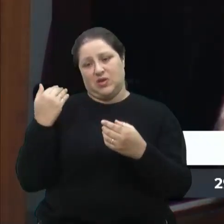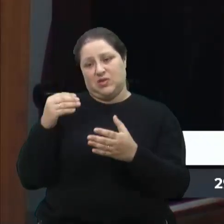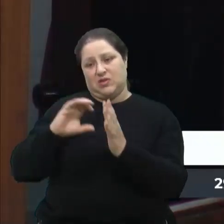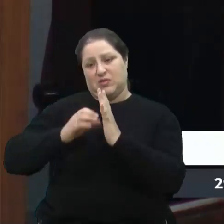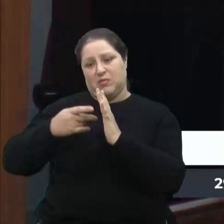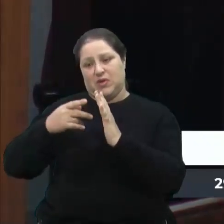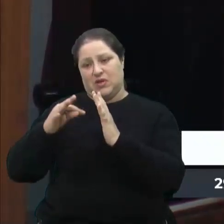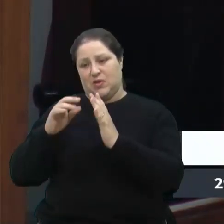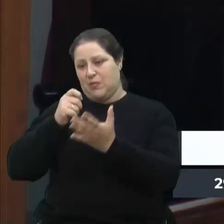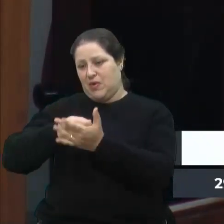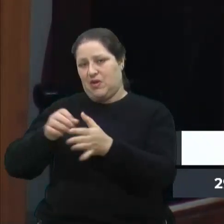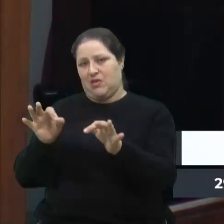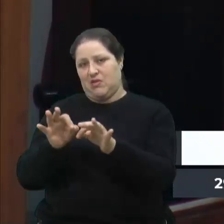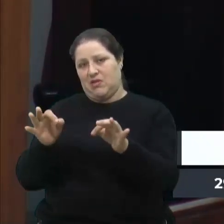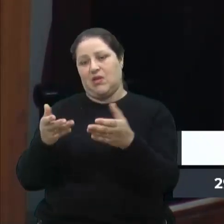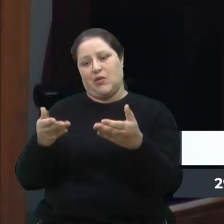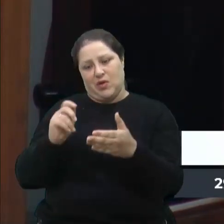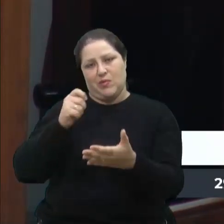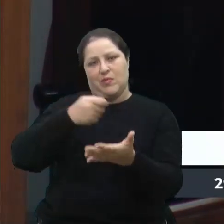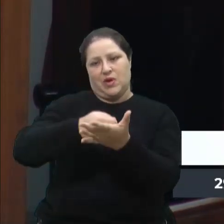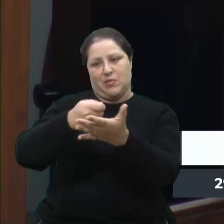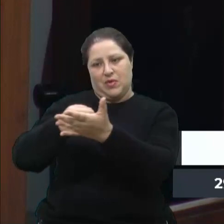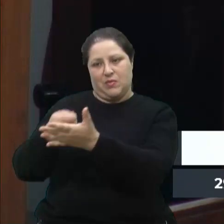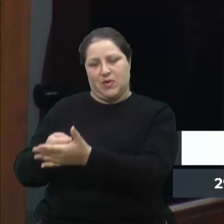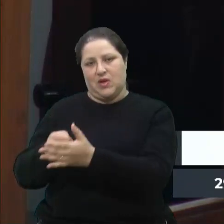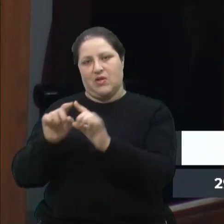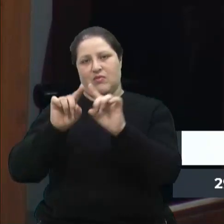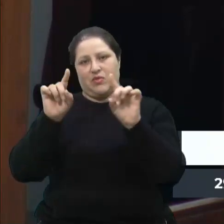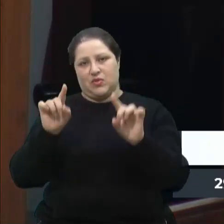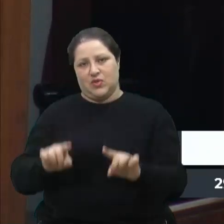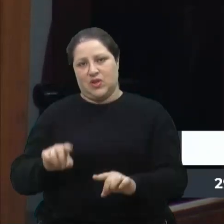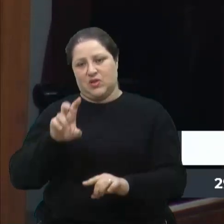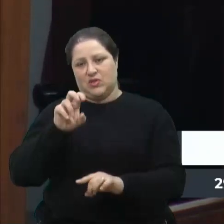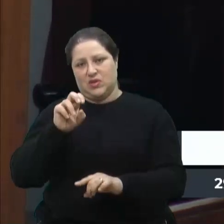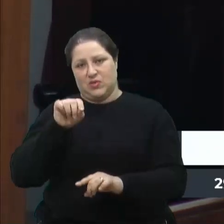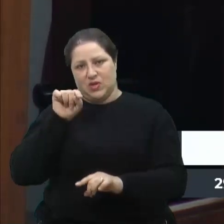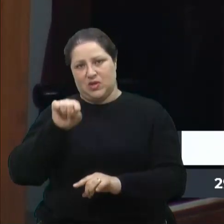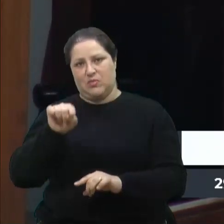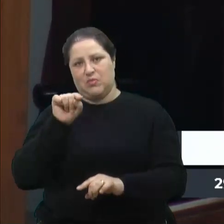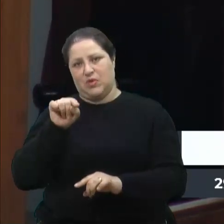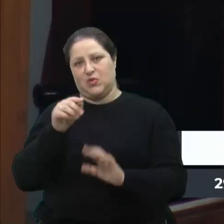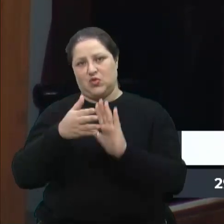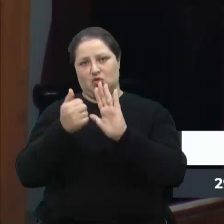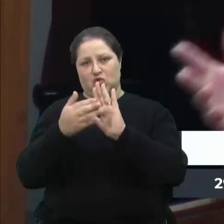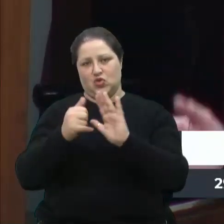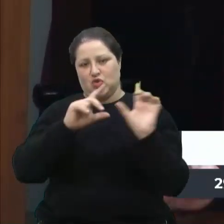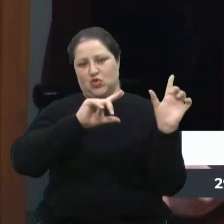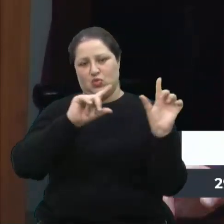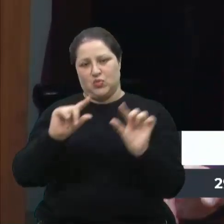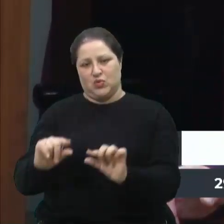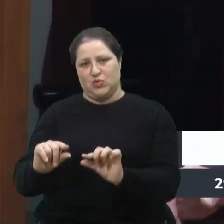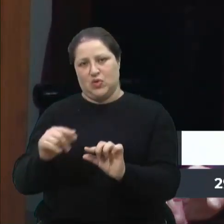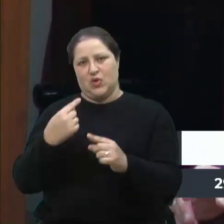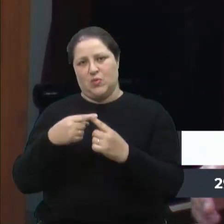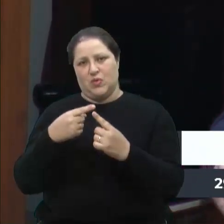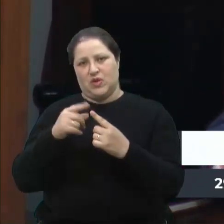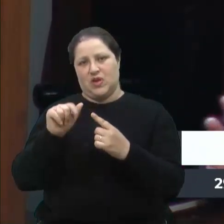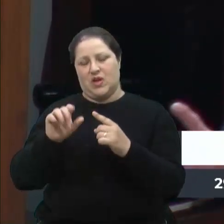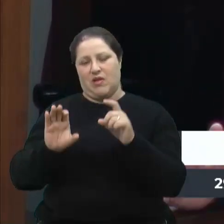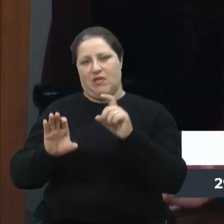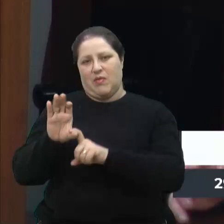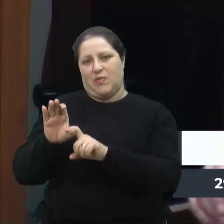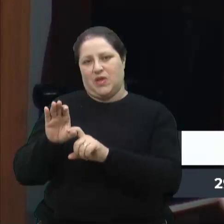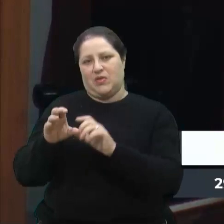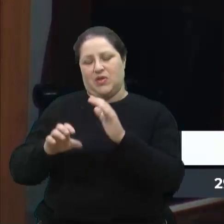Ele reduziu no estado 50 mil funcionários, entre estatais, CCs, porque eles fazem um cabide de emprego, como eles dizem assim, tem que